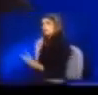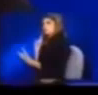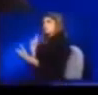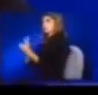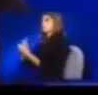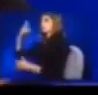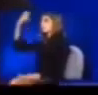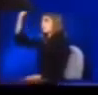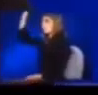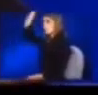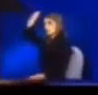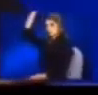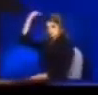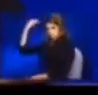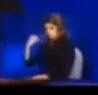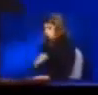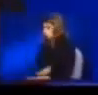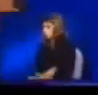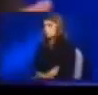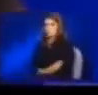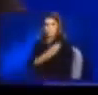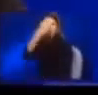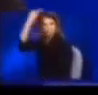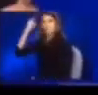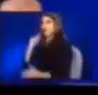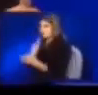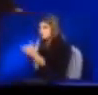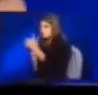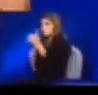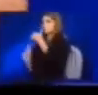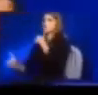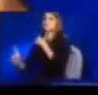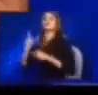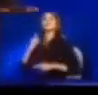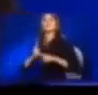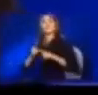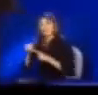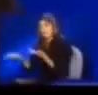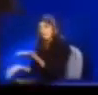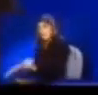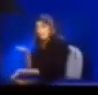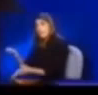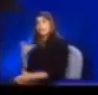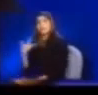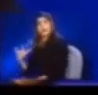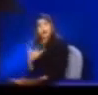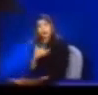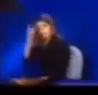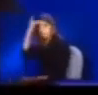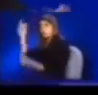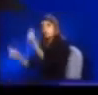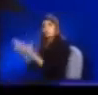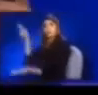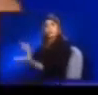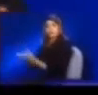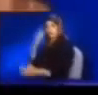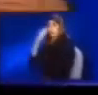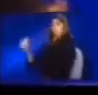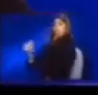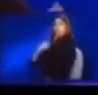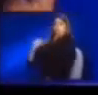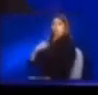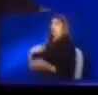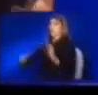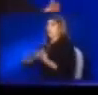onde você faz a desinfecção dos seus pés para entrar. Porque, para cuidar de vida e de ser humano, você tem